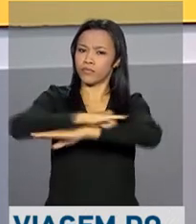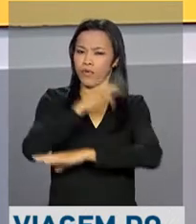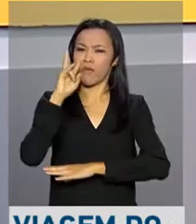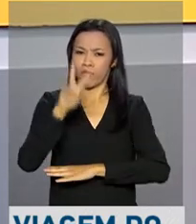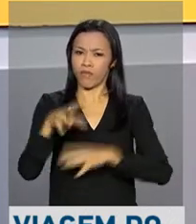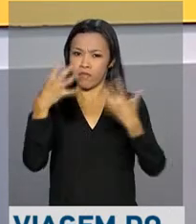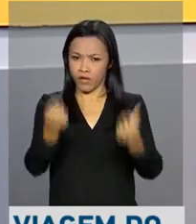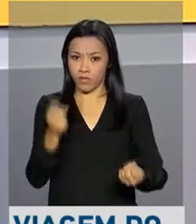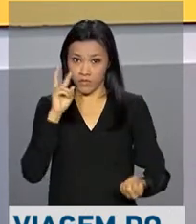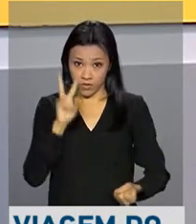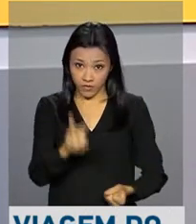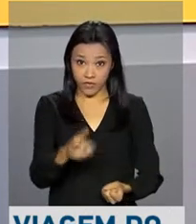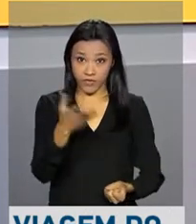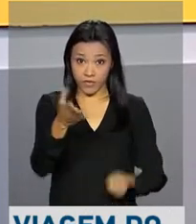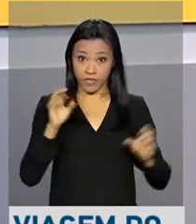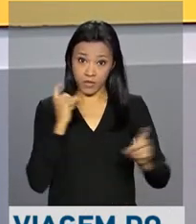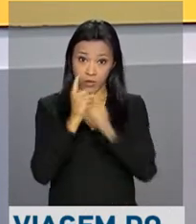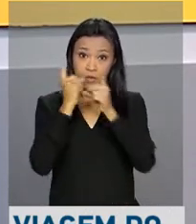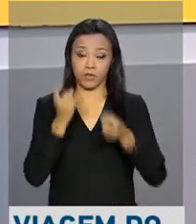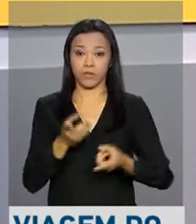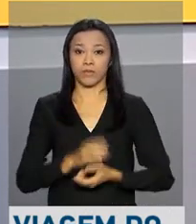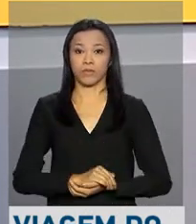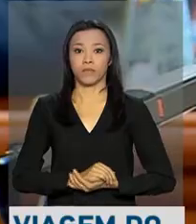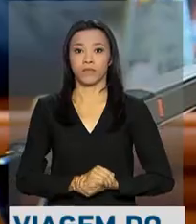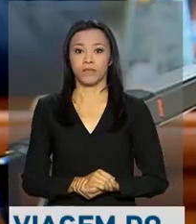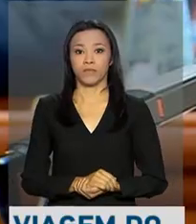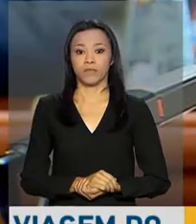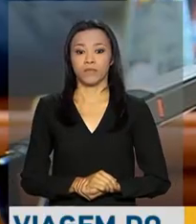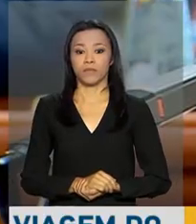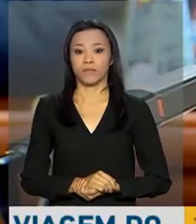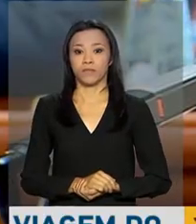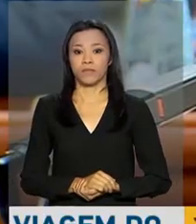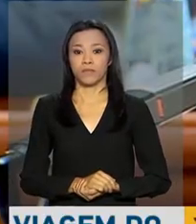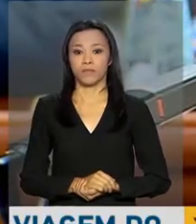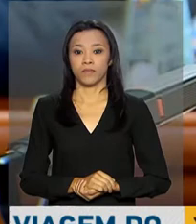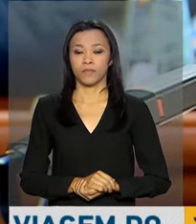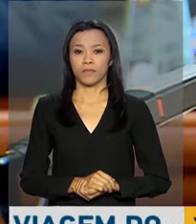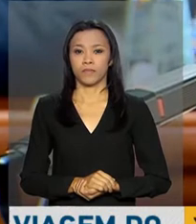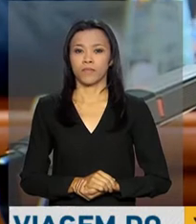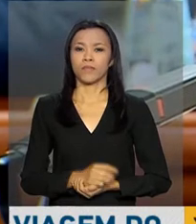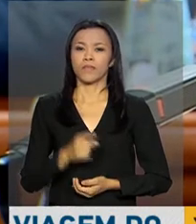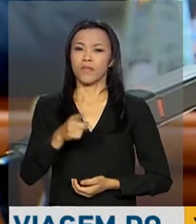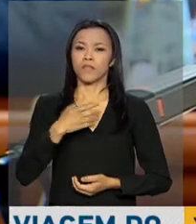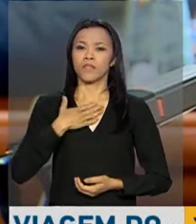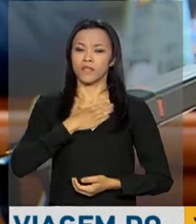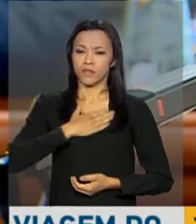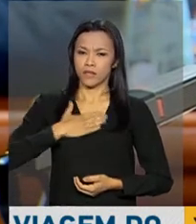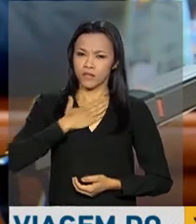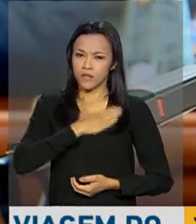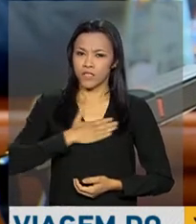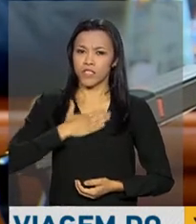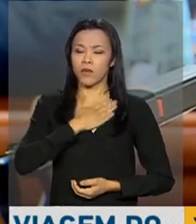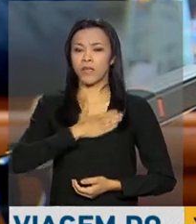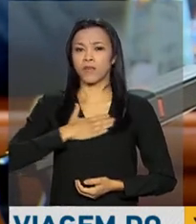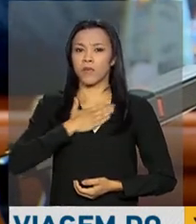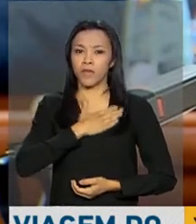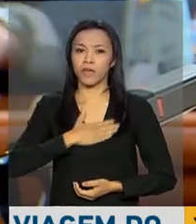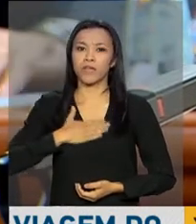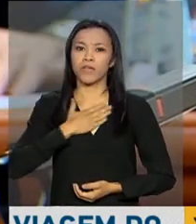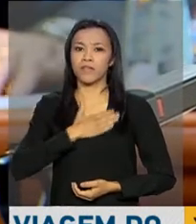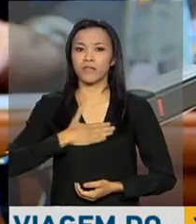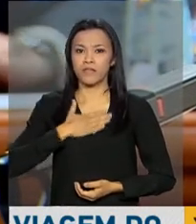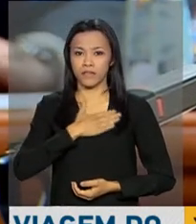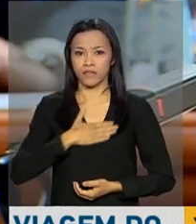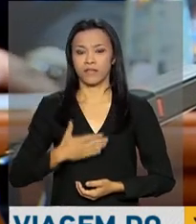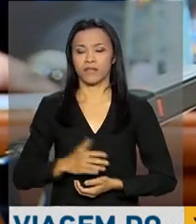discurso do presidente na cúpula do BRICS. É uma satisfação muito especial